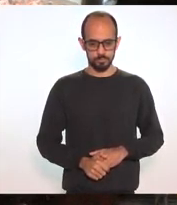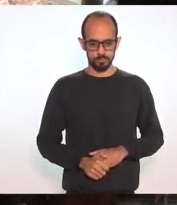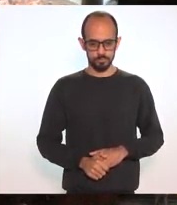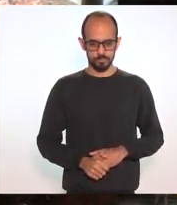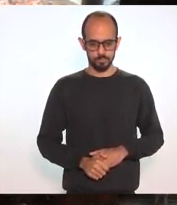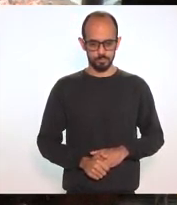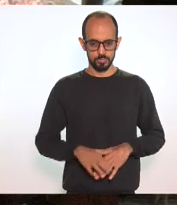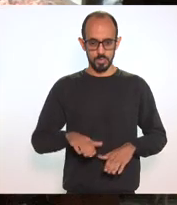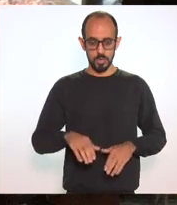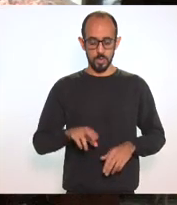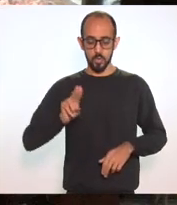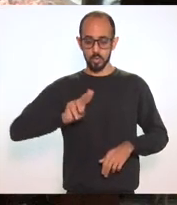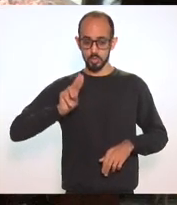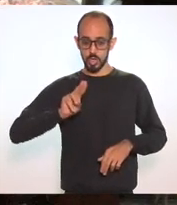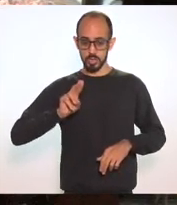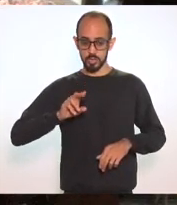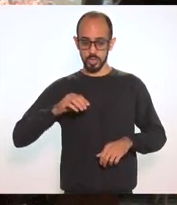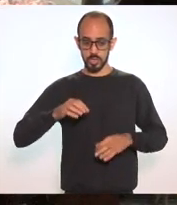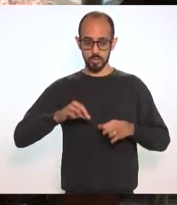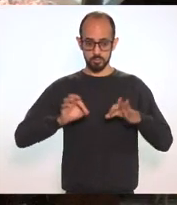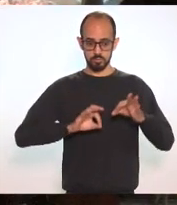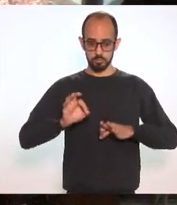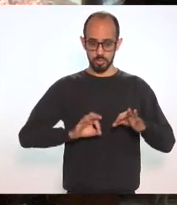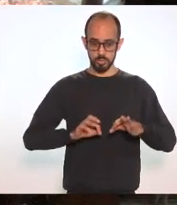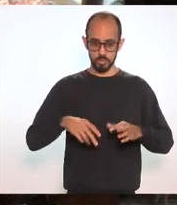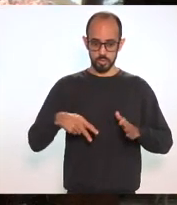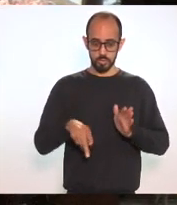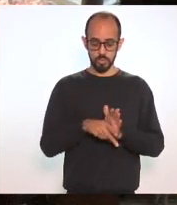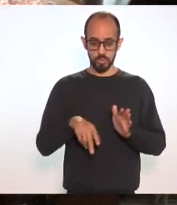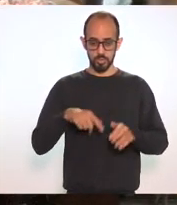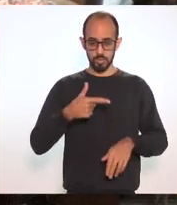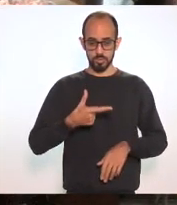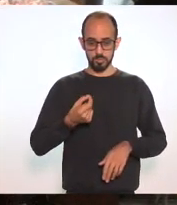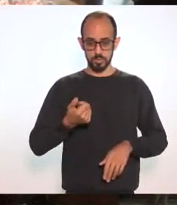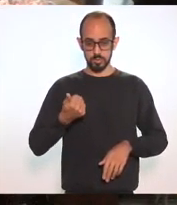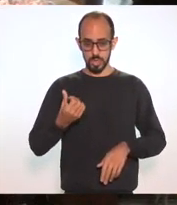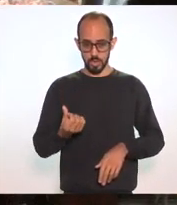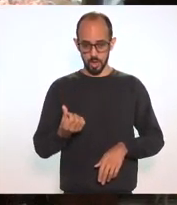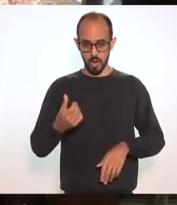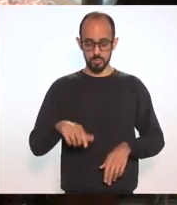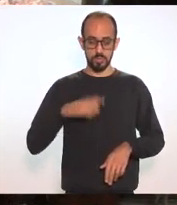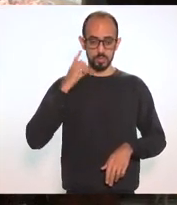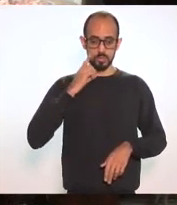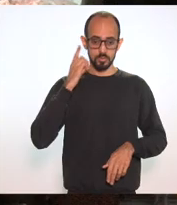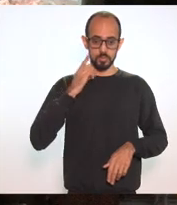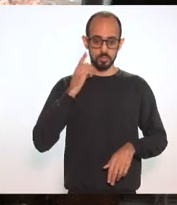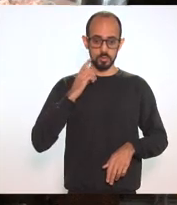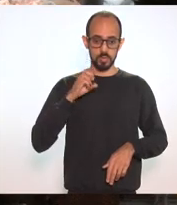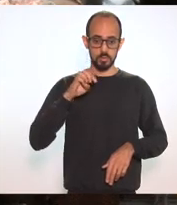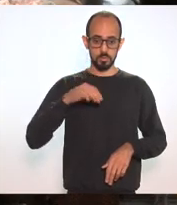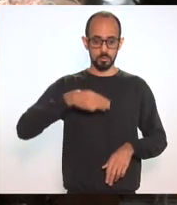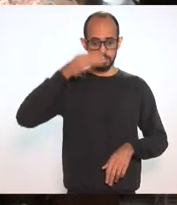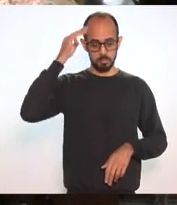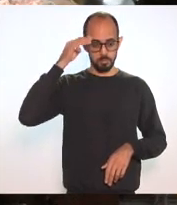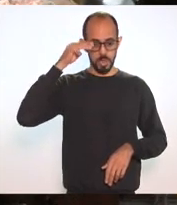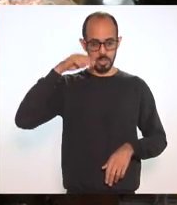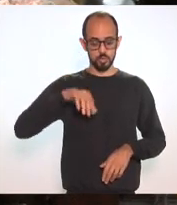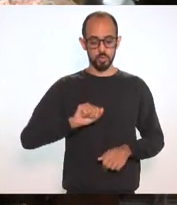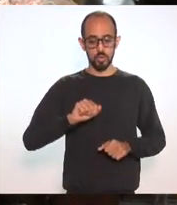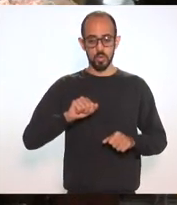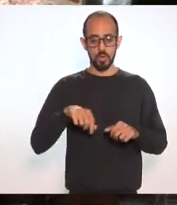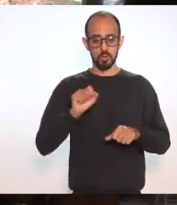Em regime de urgência, discussão única, projeto de lei 1686 de 2019, de autoria do deputado Márcio Galberto, que dispõe sobre a promoção dos agentes de